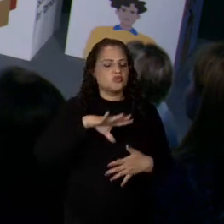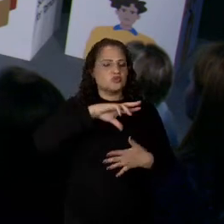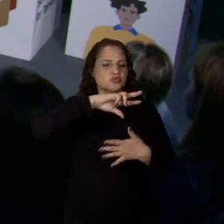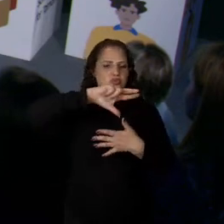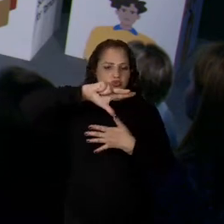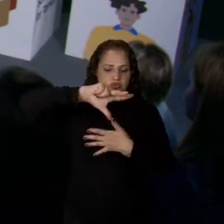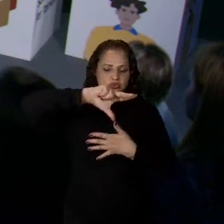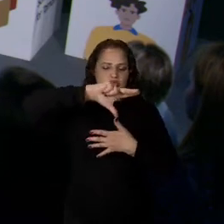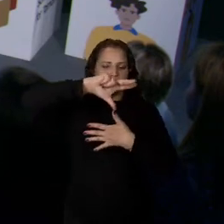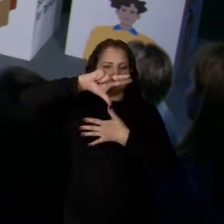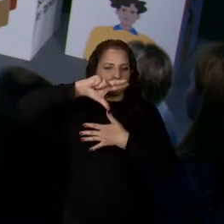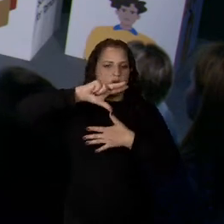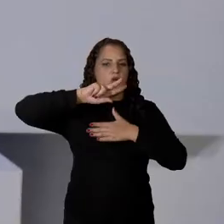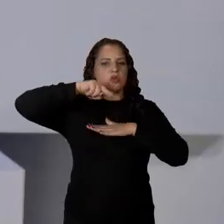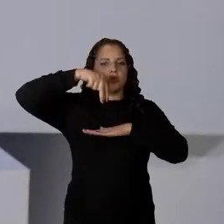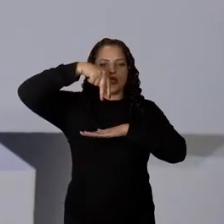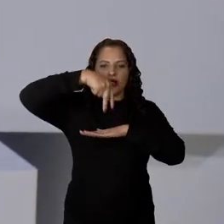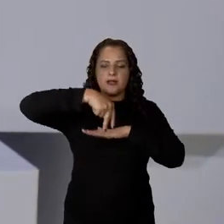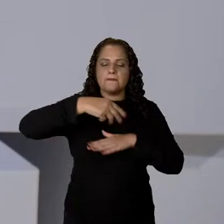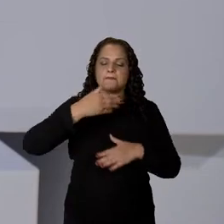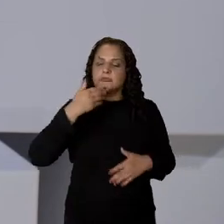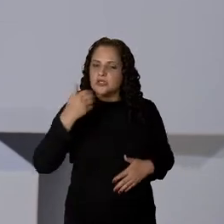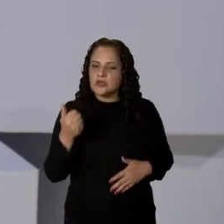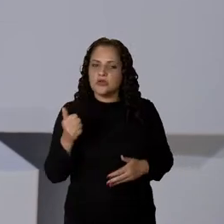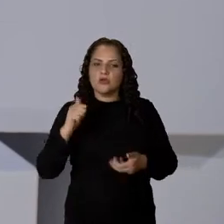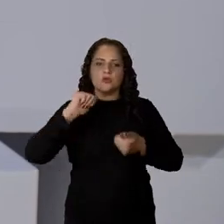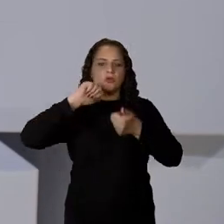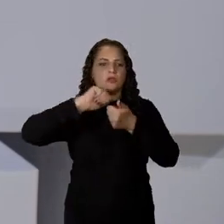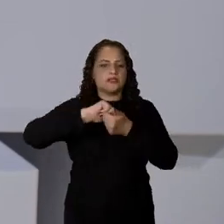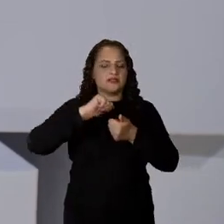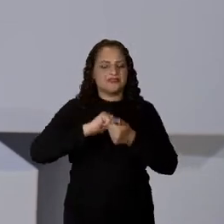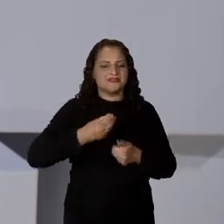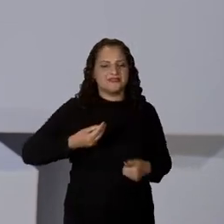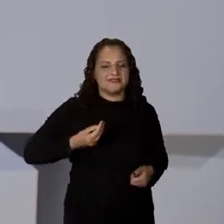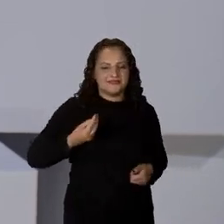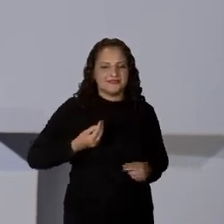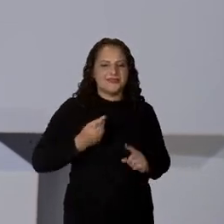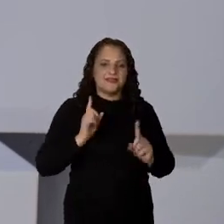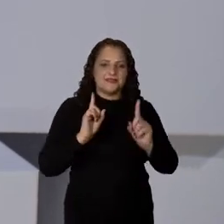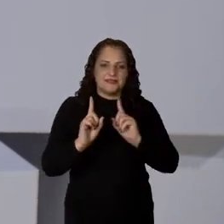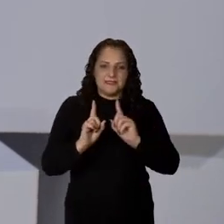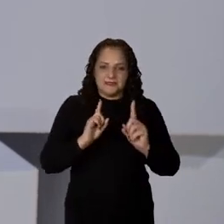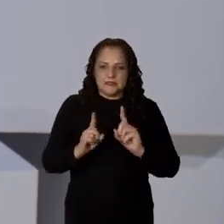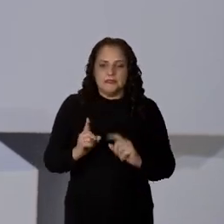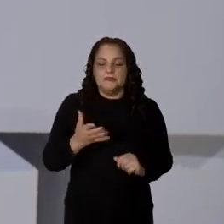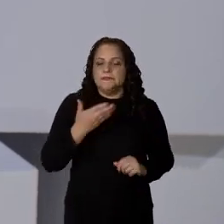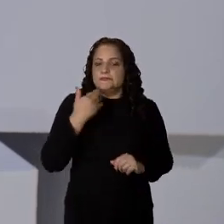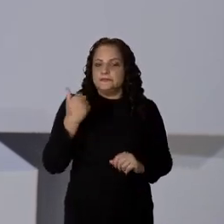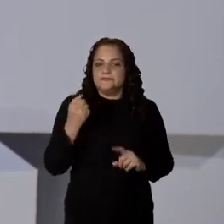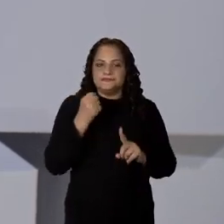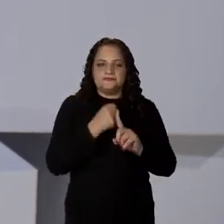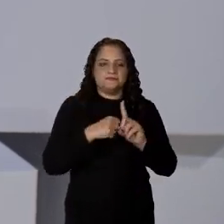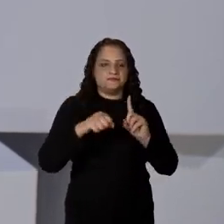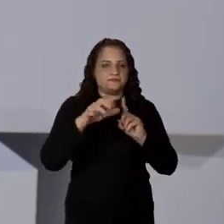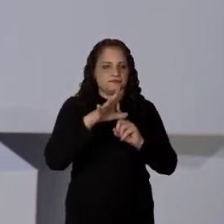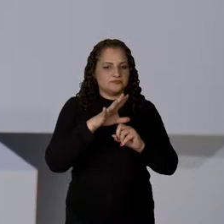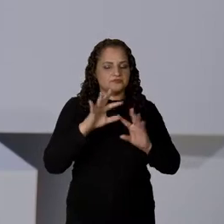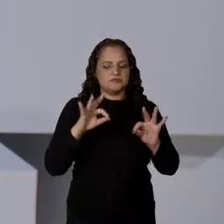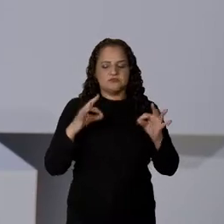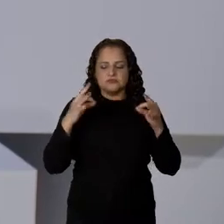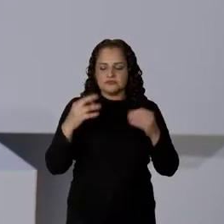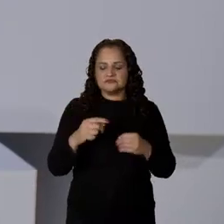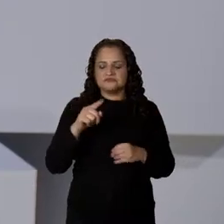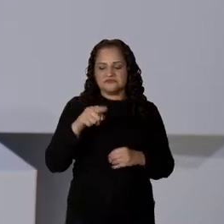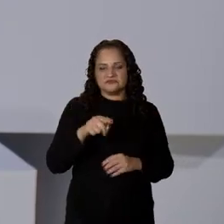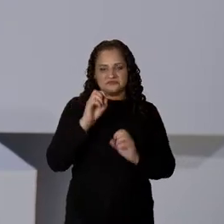posição melhor de qualidade de vida, de competitividade, de uma melhora social para todos, é através da educação.